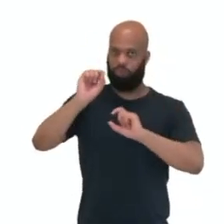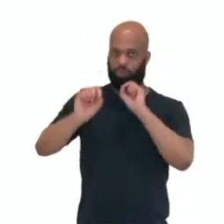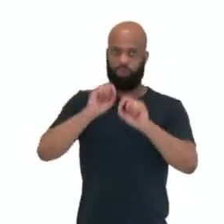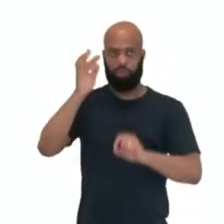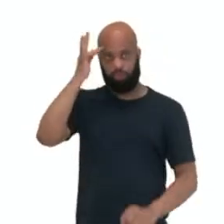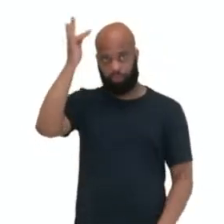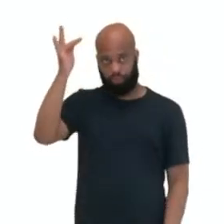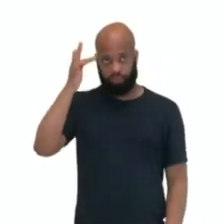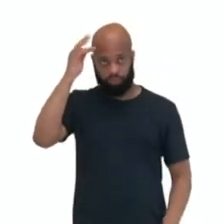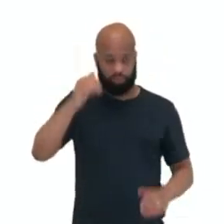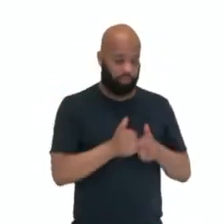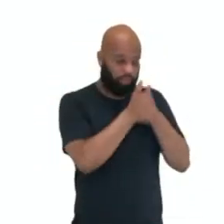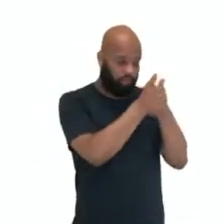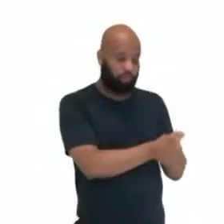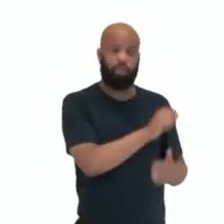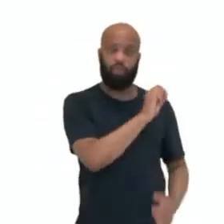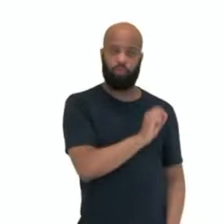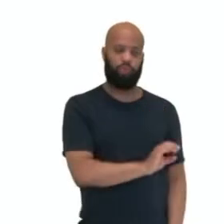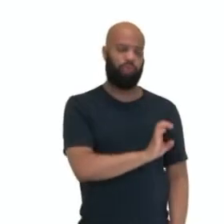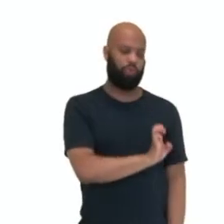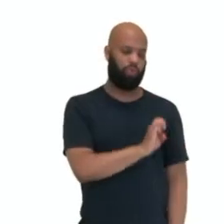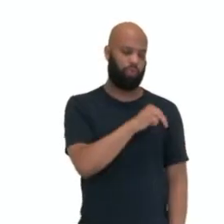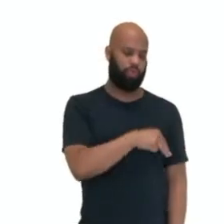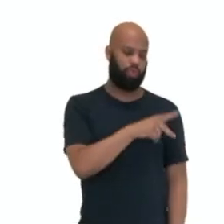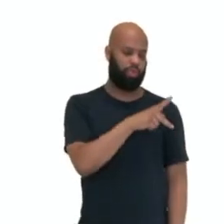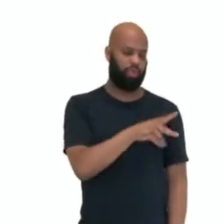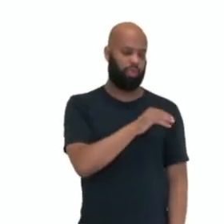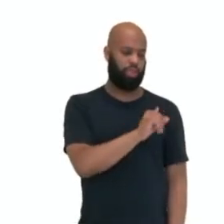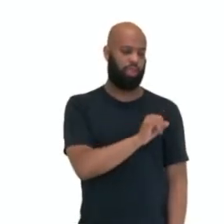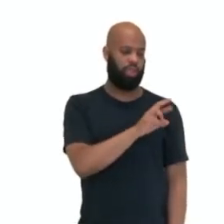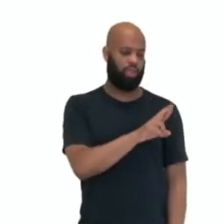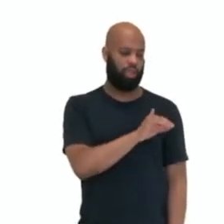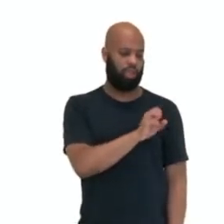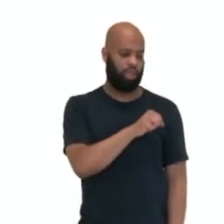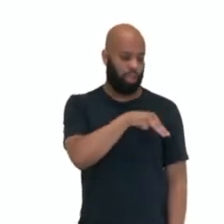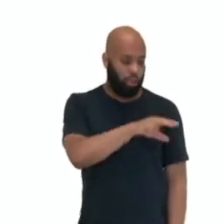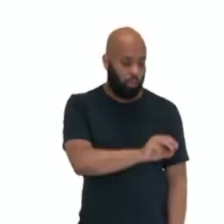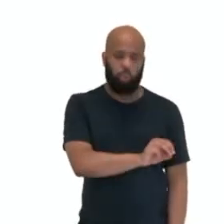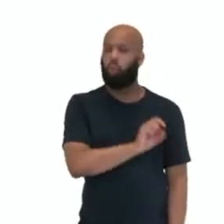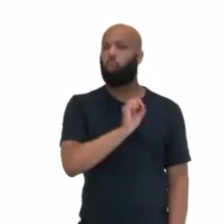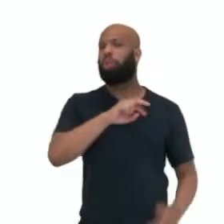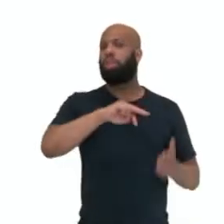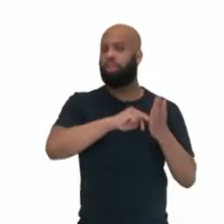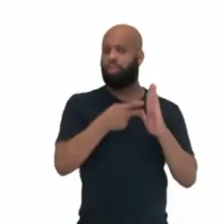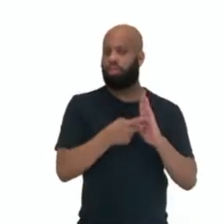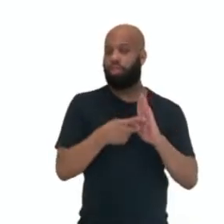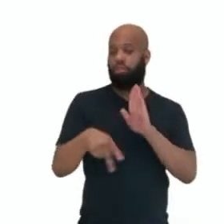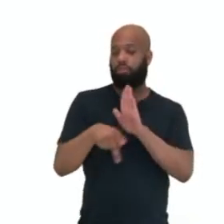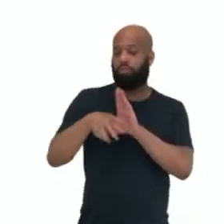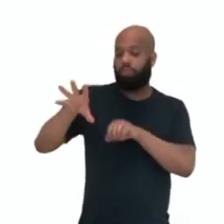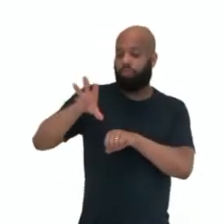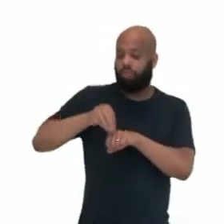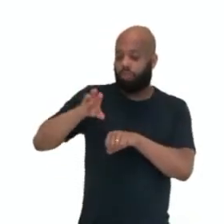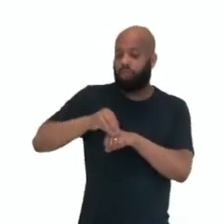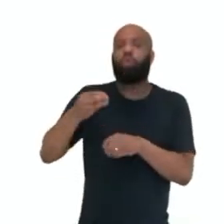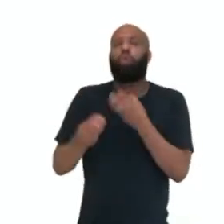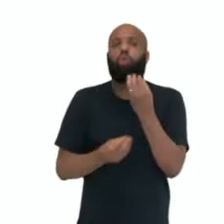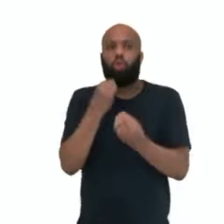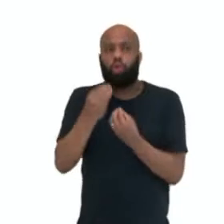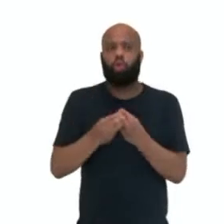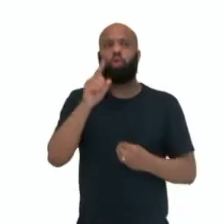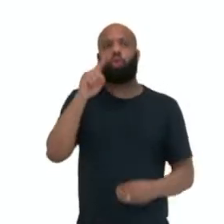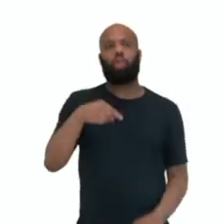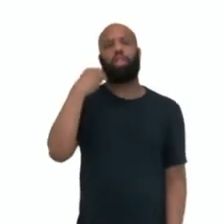filósofos empiristas. Isso significa o quê? Que para eles a fonte do nosso conhecimento é